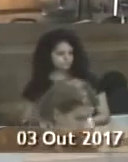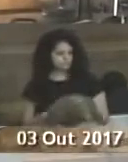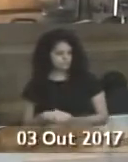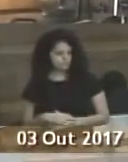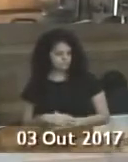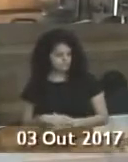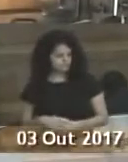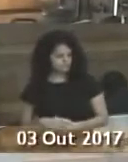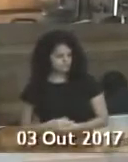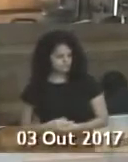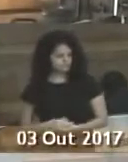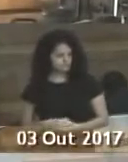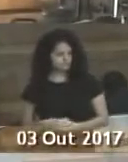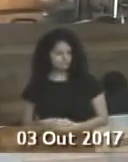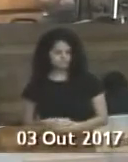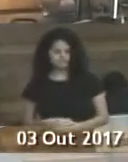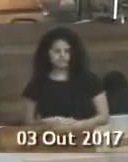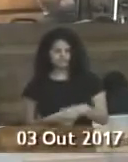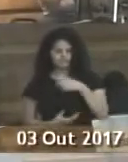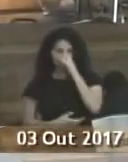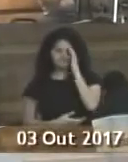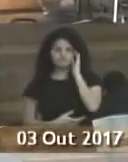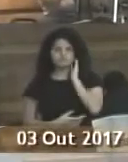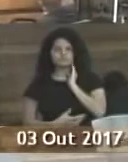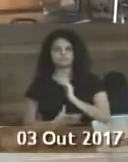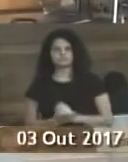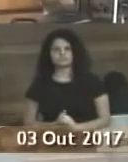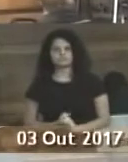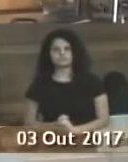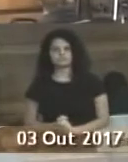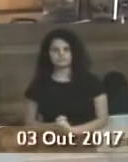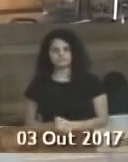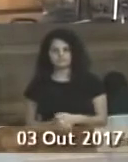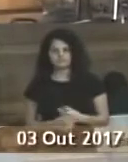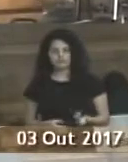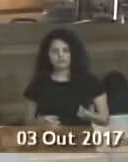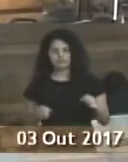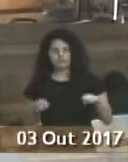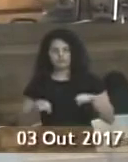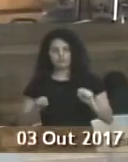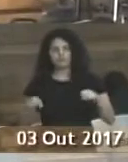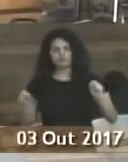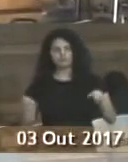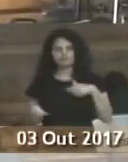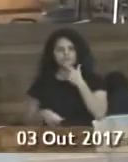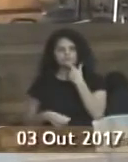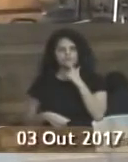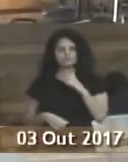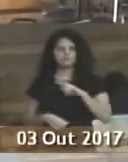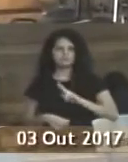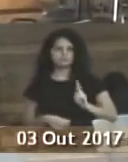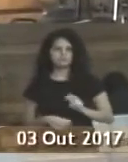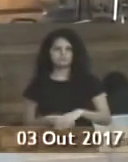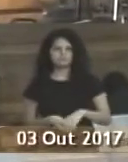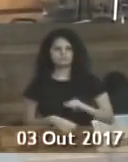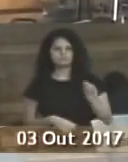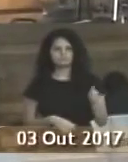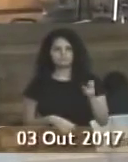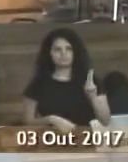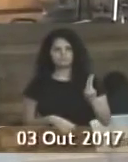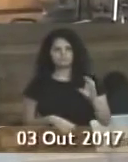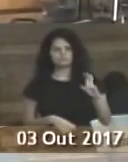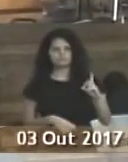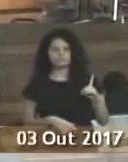Judite. Que era minha Judite, para quem não sabe, era a moto do Jedi. O nome dela era Judite. Mas, então, a gente tem um exemplo aqui